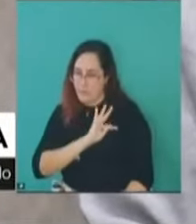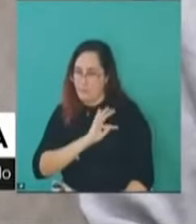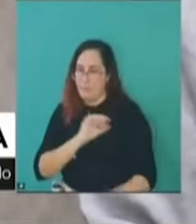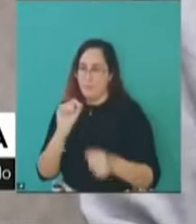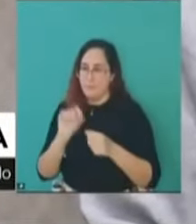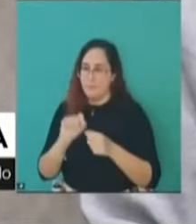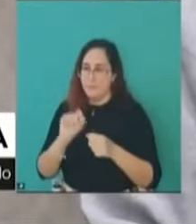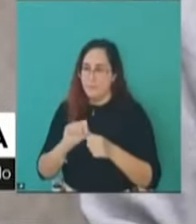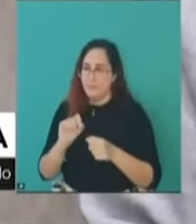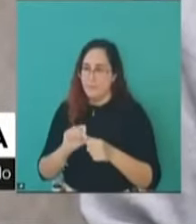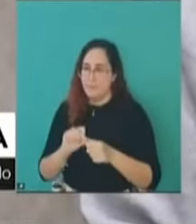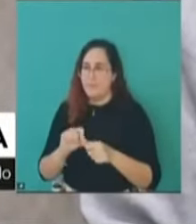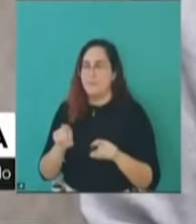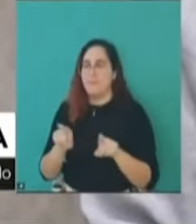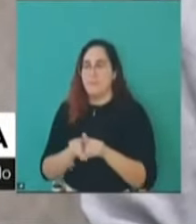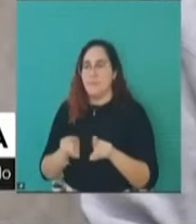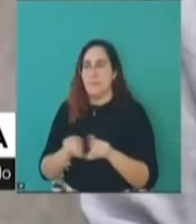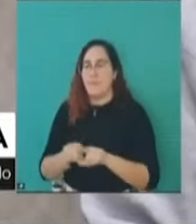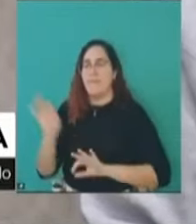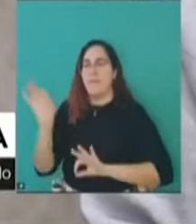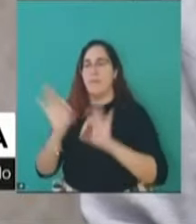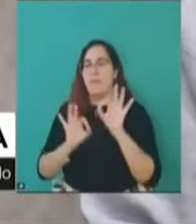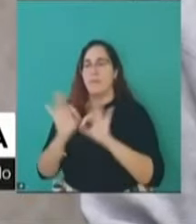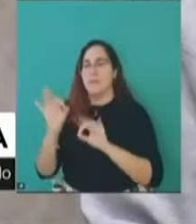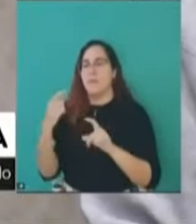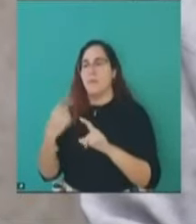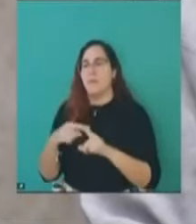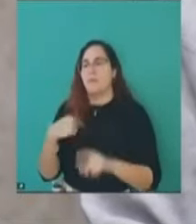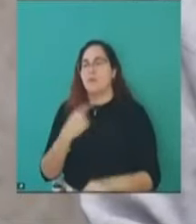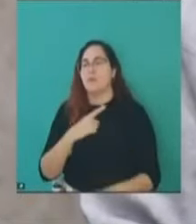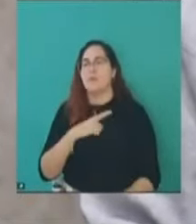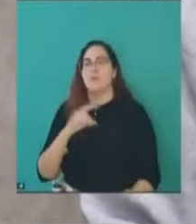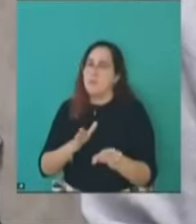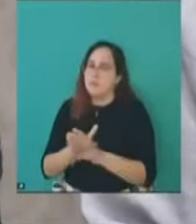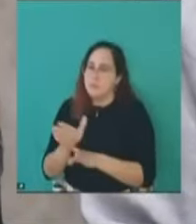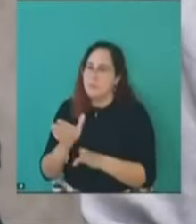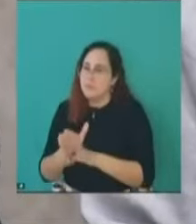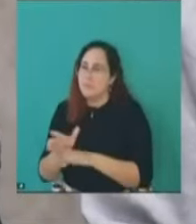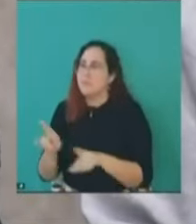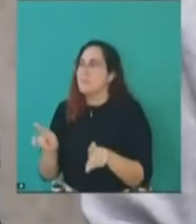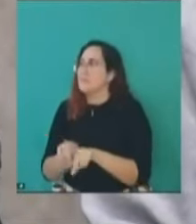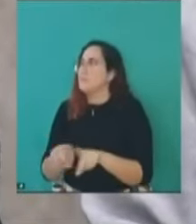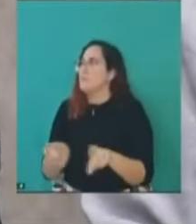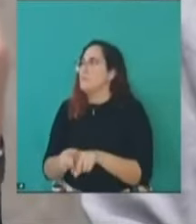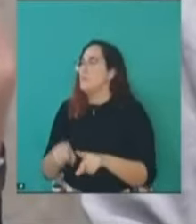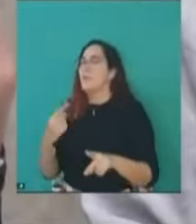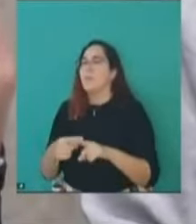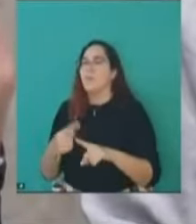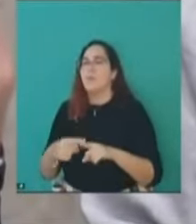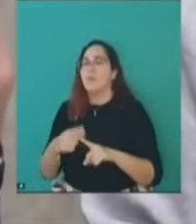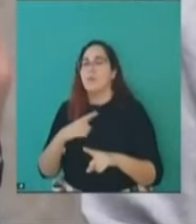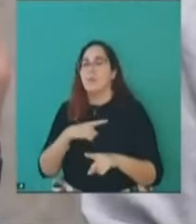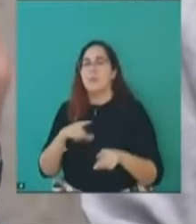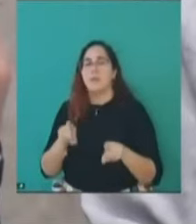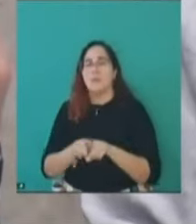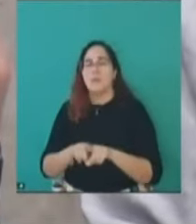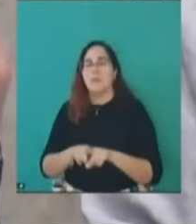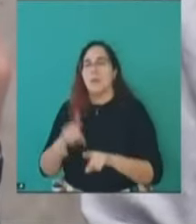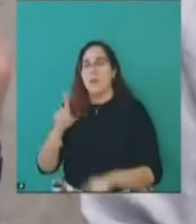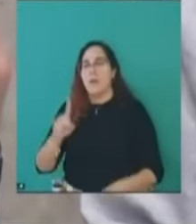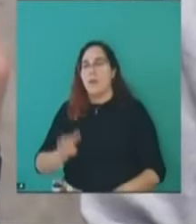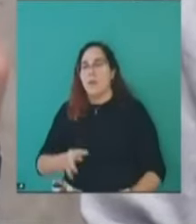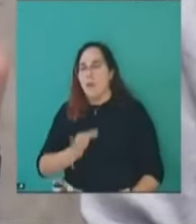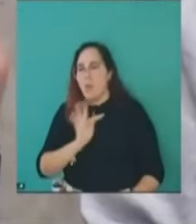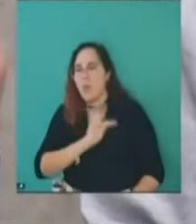a programação. O que nós temos, sim, é um software de roteirização. Mas o técnico faz uma leitura disso, ele faz